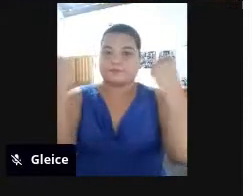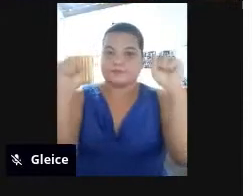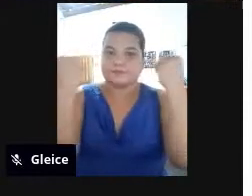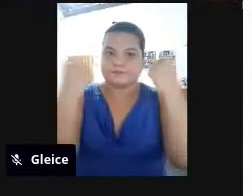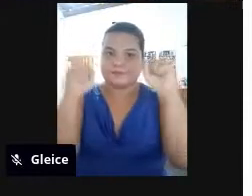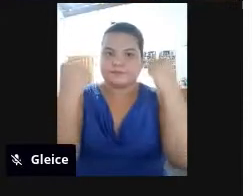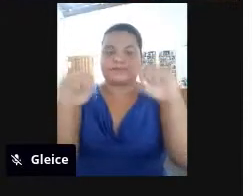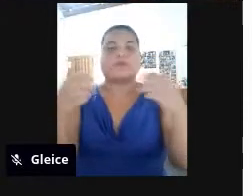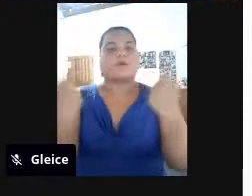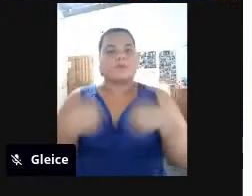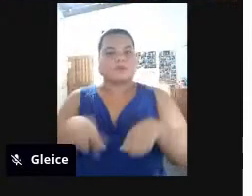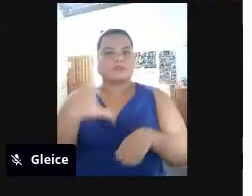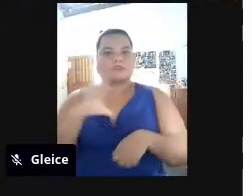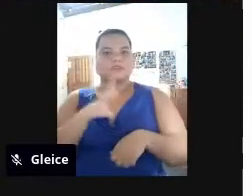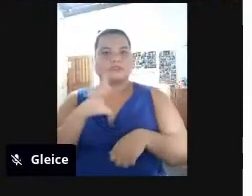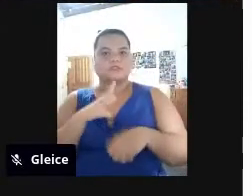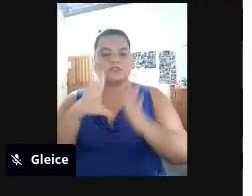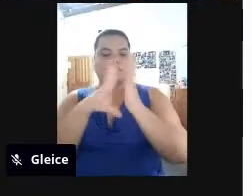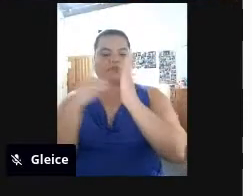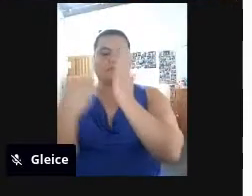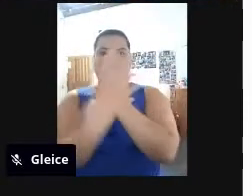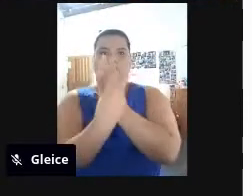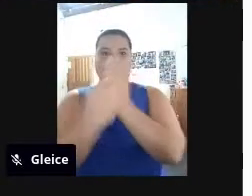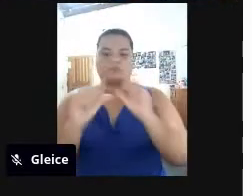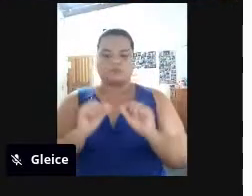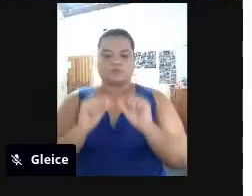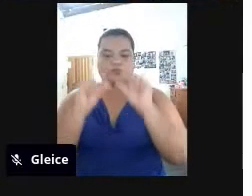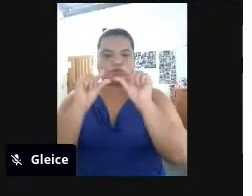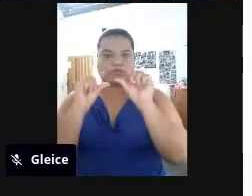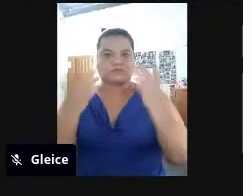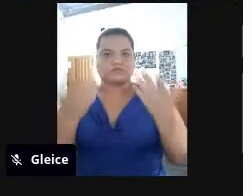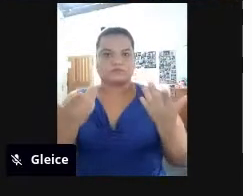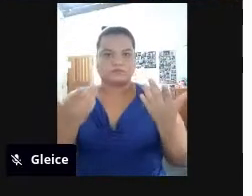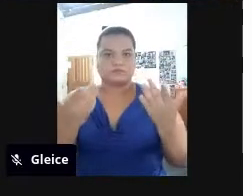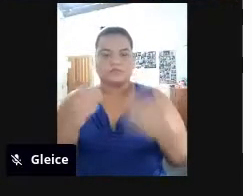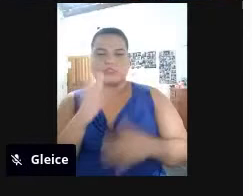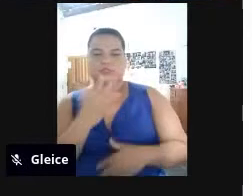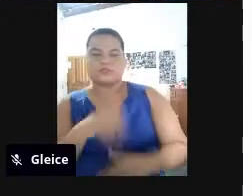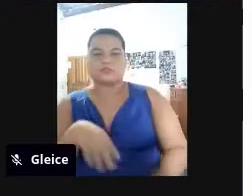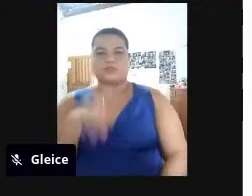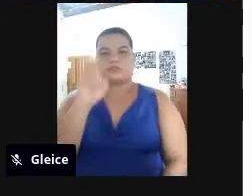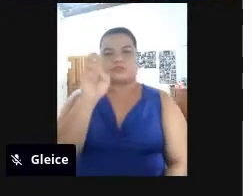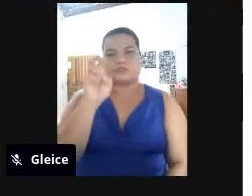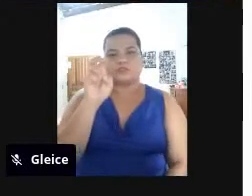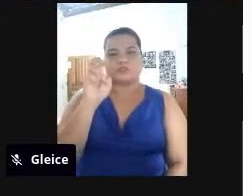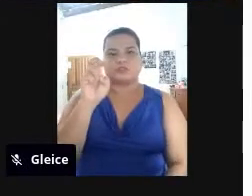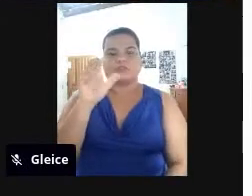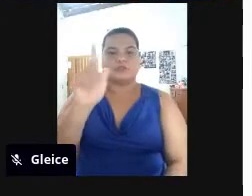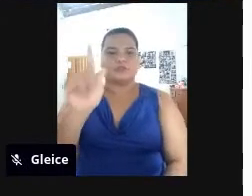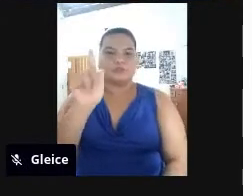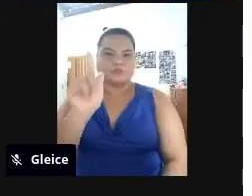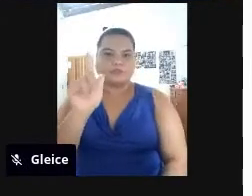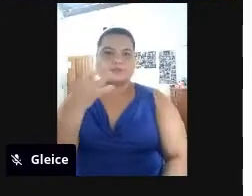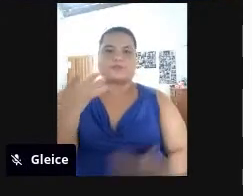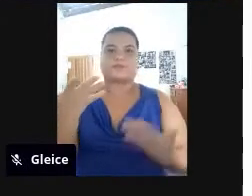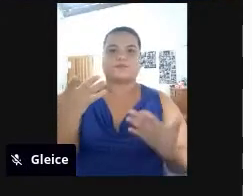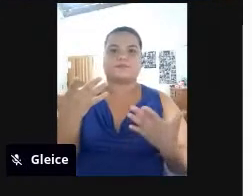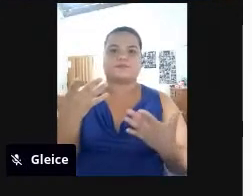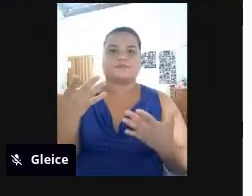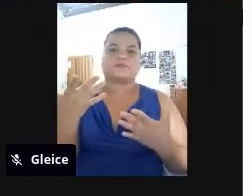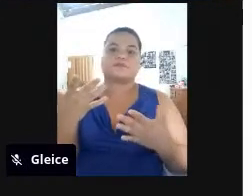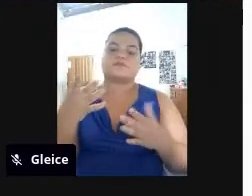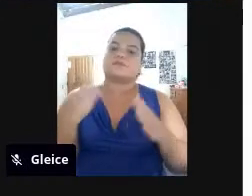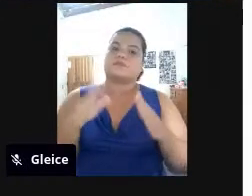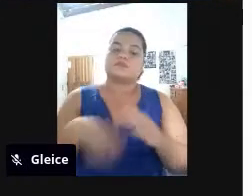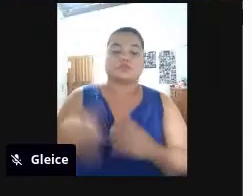quantidade de carboidrato. Então, a recomendação é de 5 a 7 gramas de carboidratos por quilo por